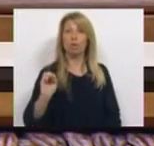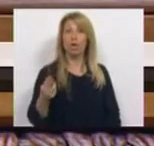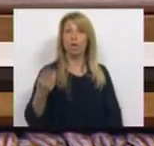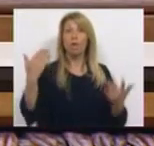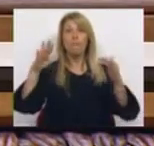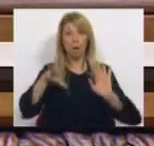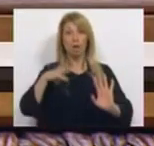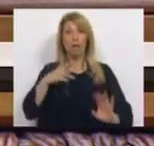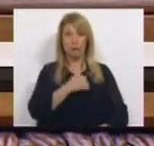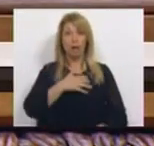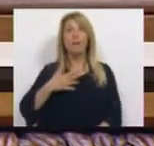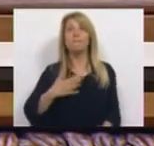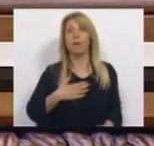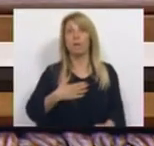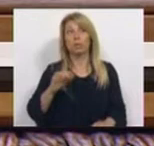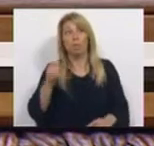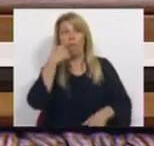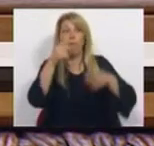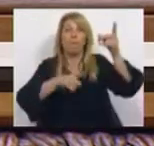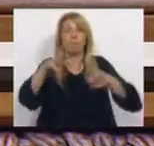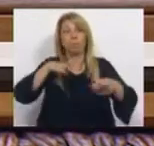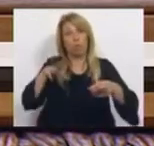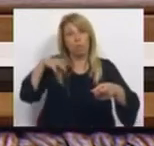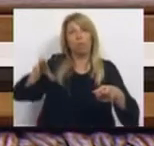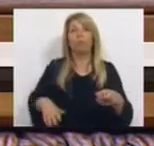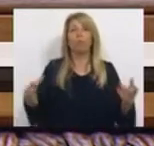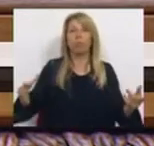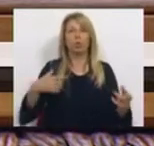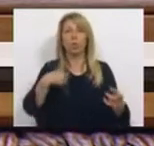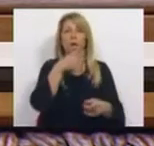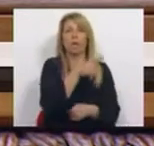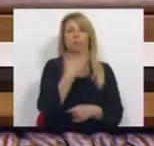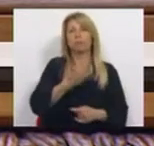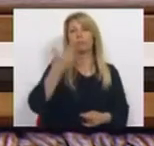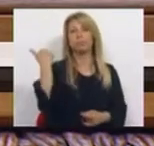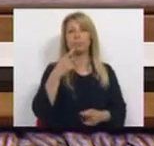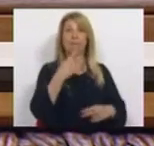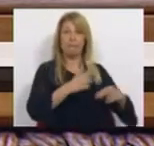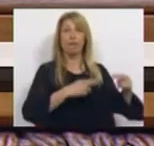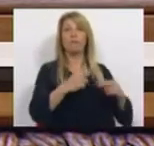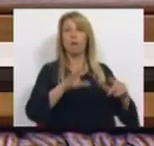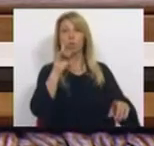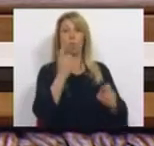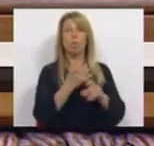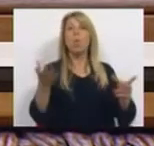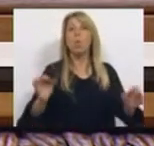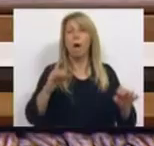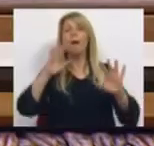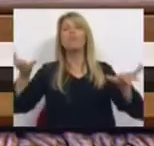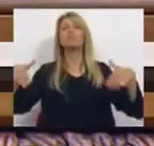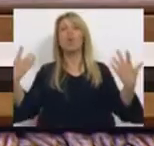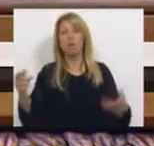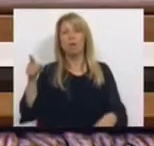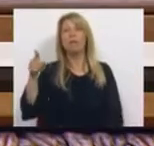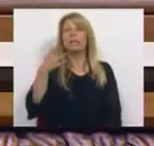o património das empresas ou cidadãos nacionais, não declarado ou não supervisionado, poderá atingir cerca de